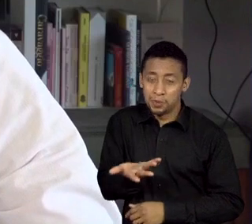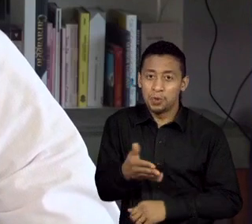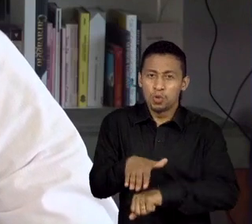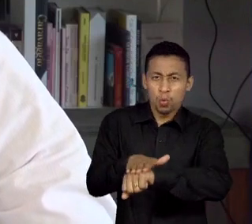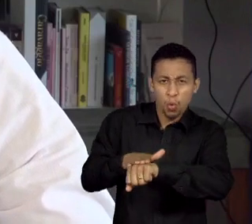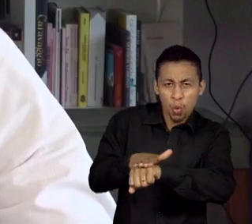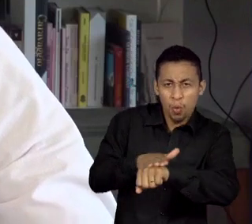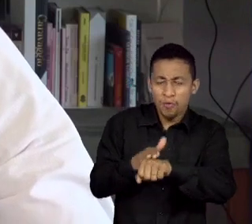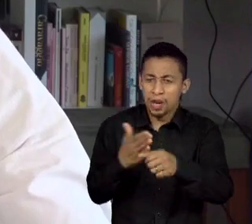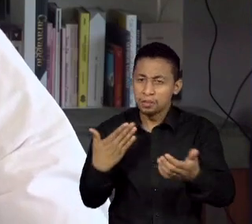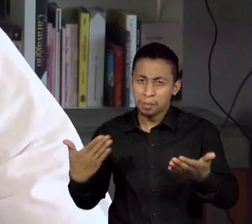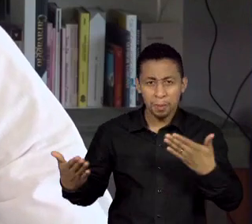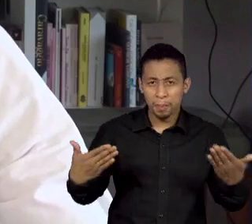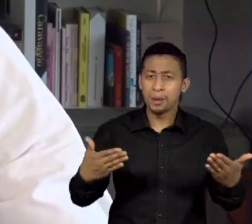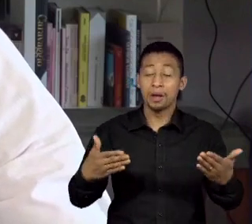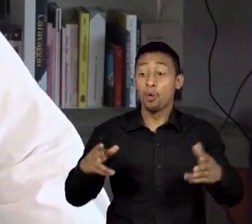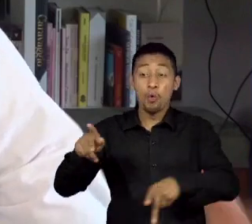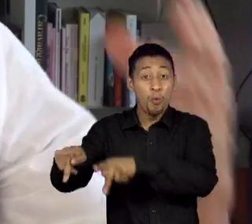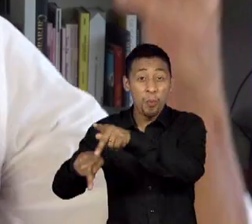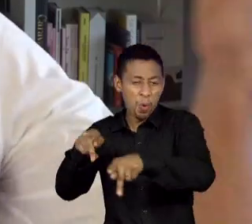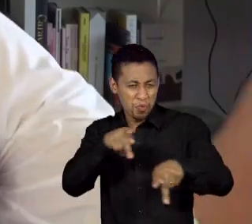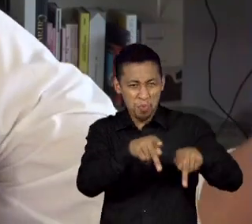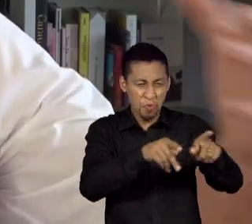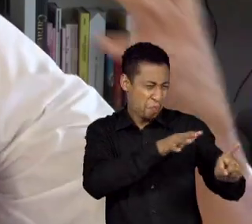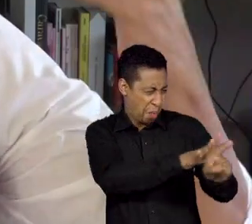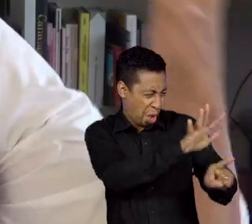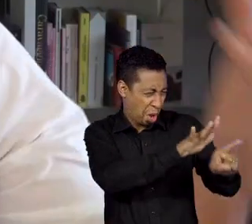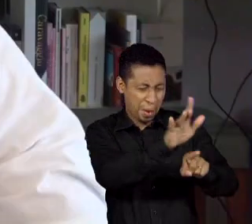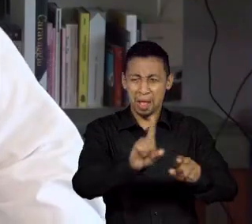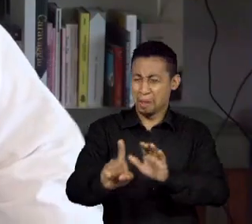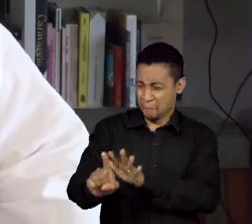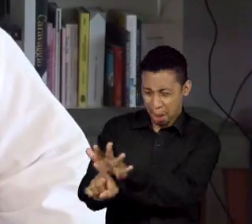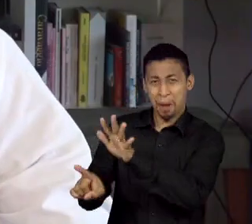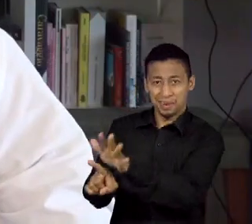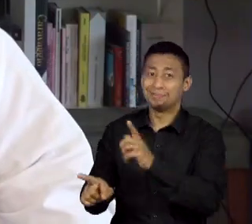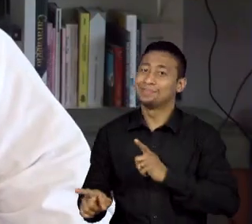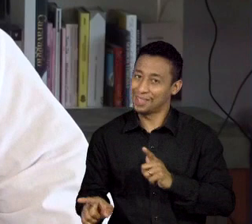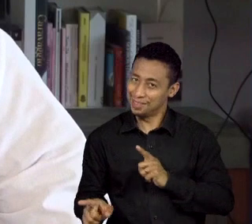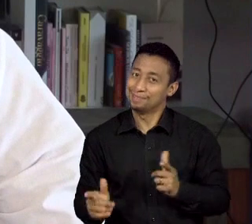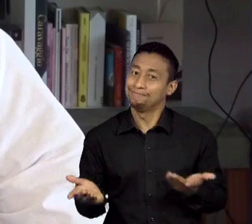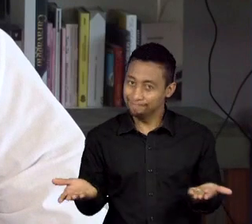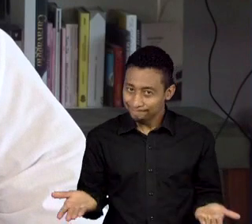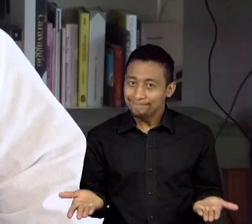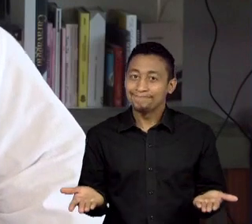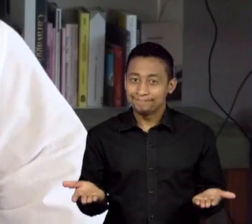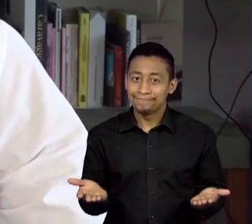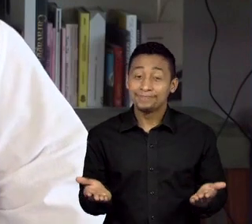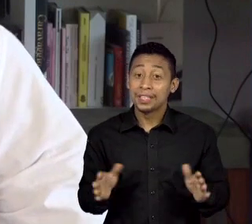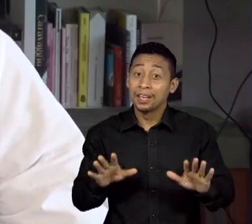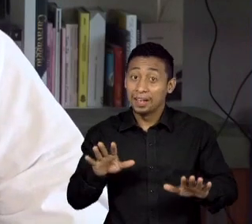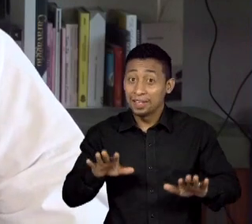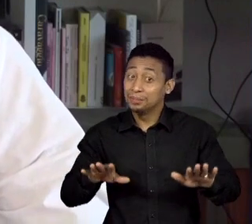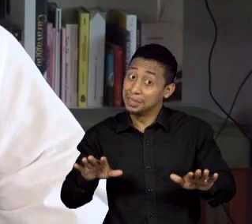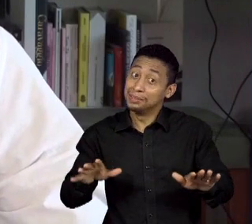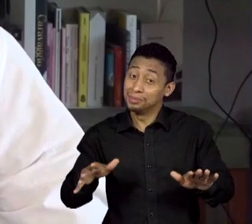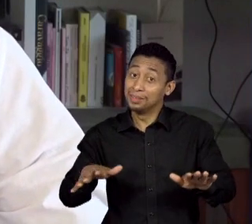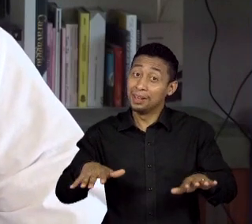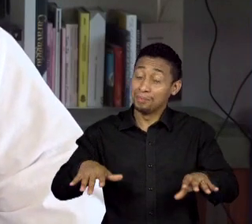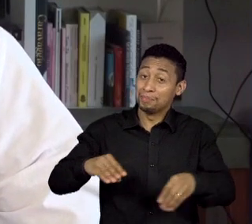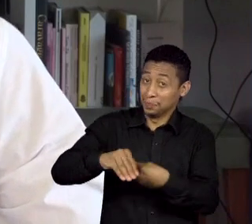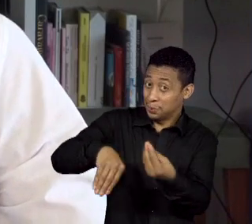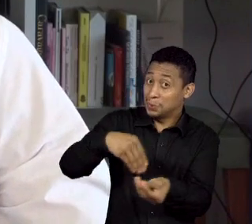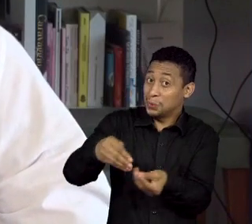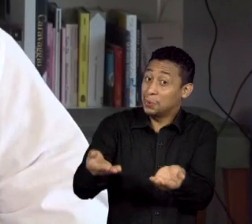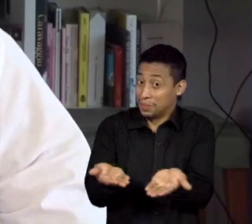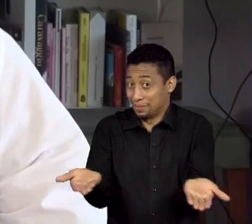conversa, uma imagem popular que, de alguma maneira, se conversa, né?